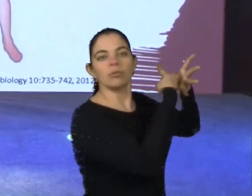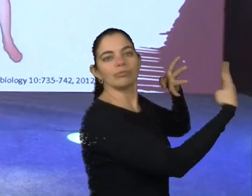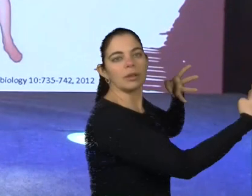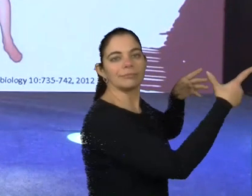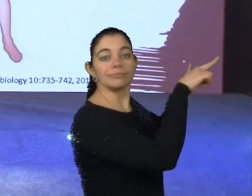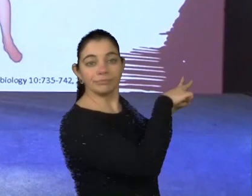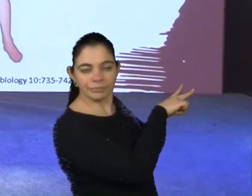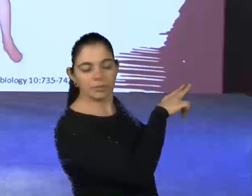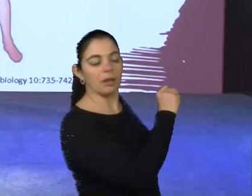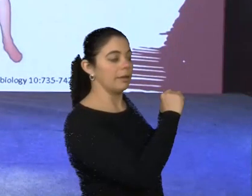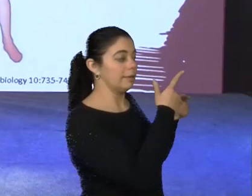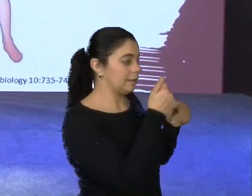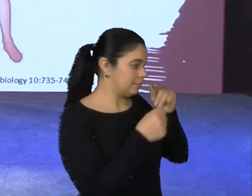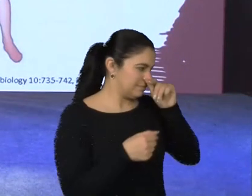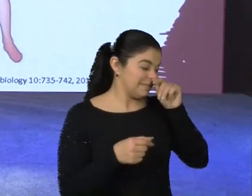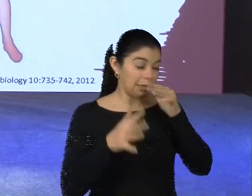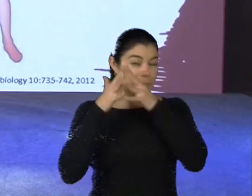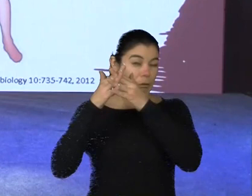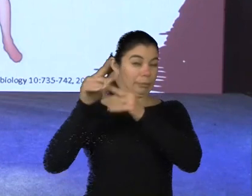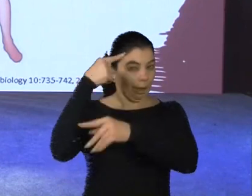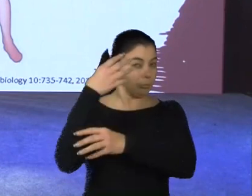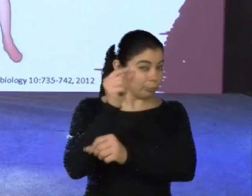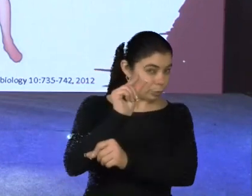complicado, mas qual que é a função dele para mostrar?